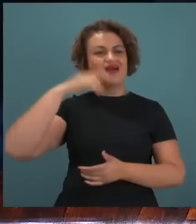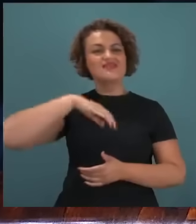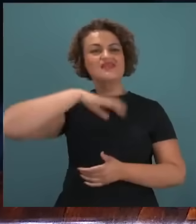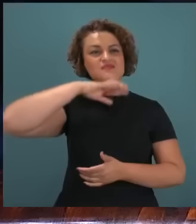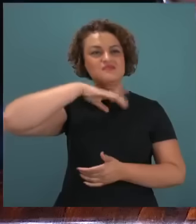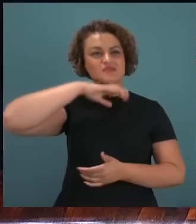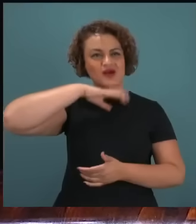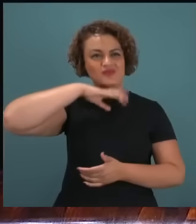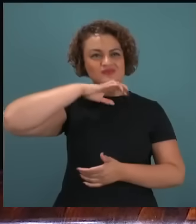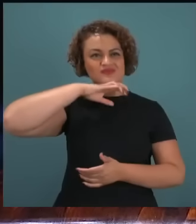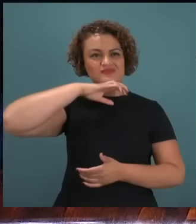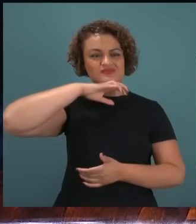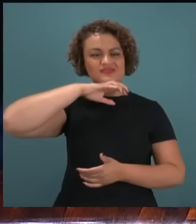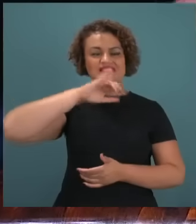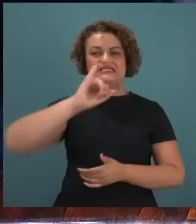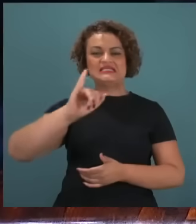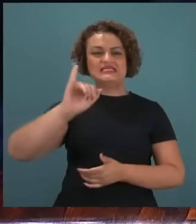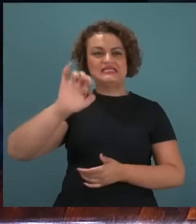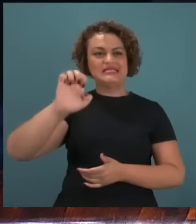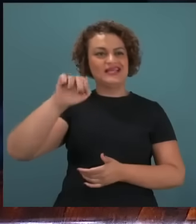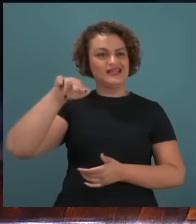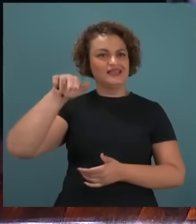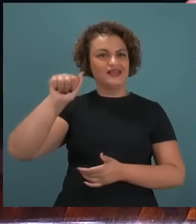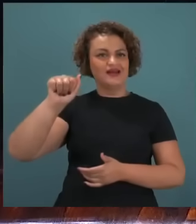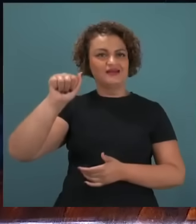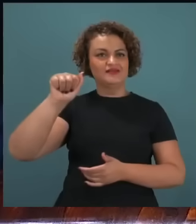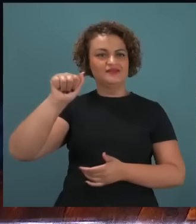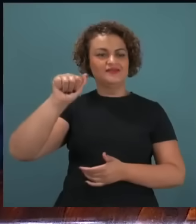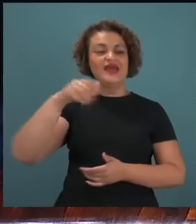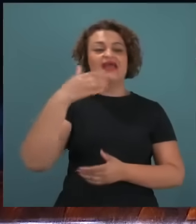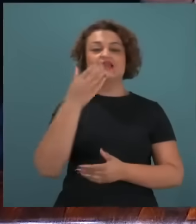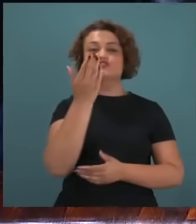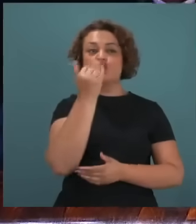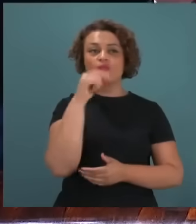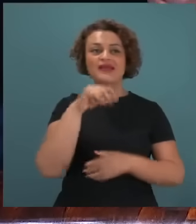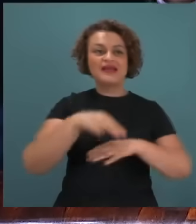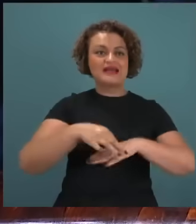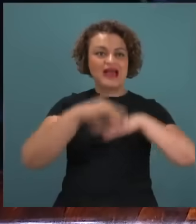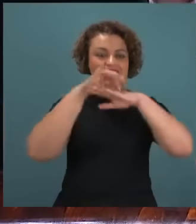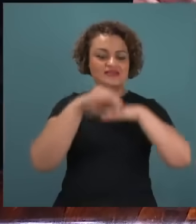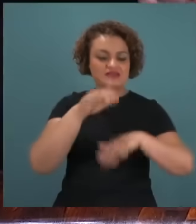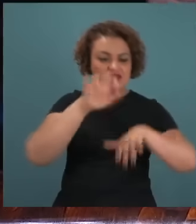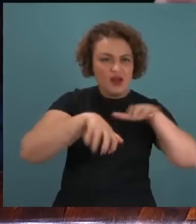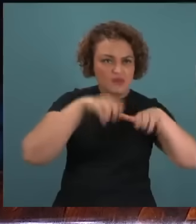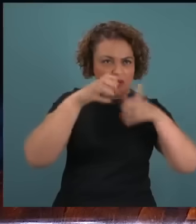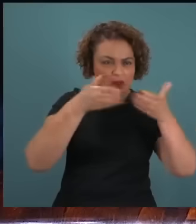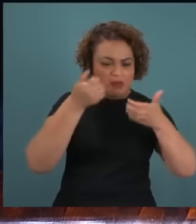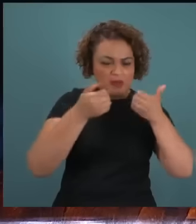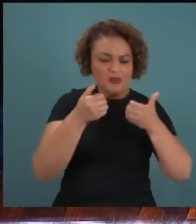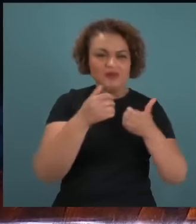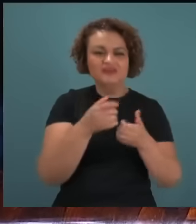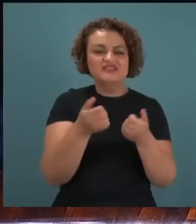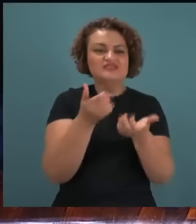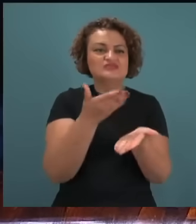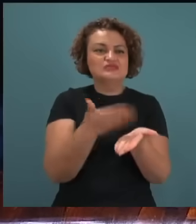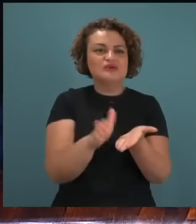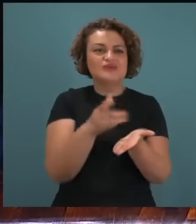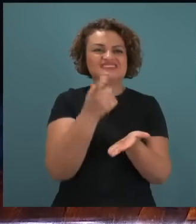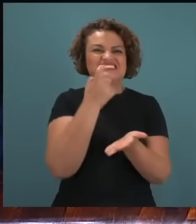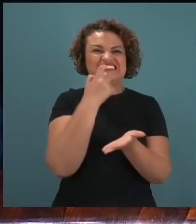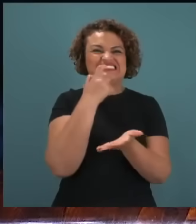história mostra que as hienas comem a carne e deixam somente os ossos